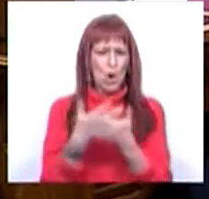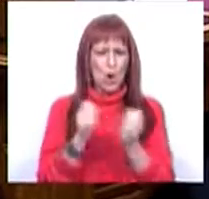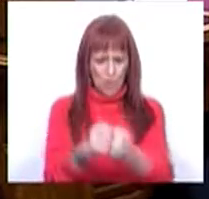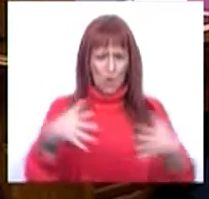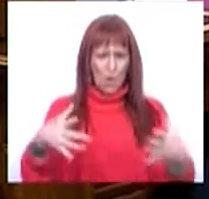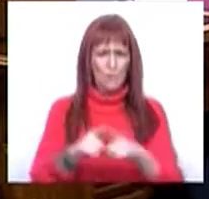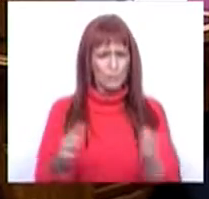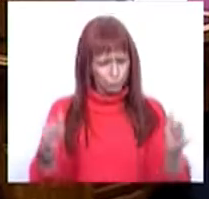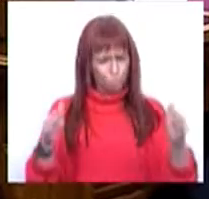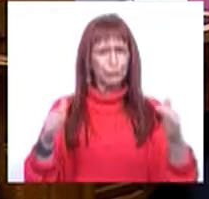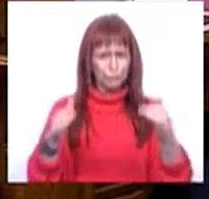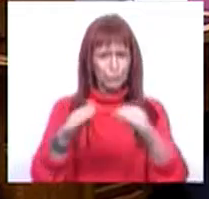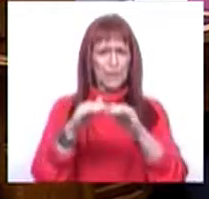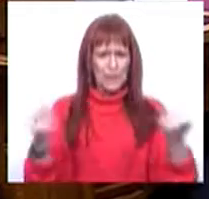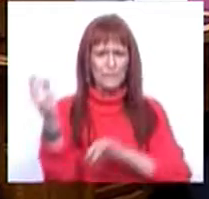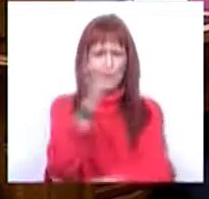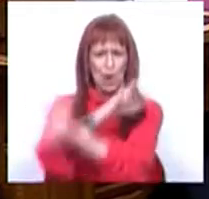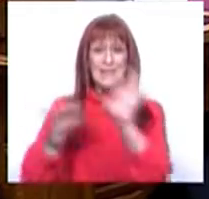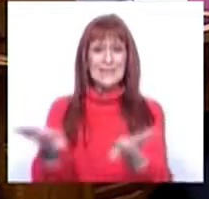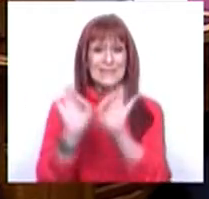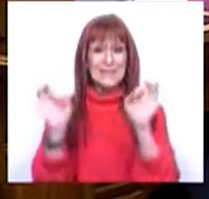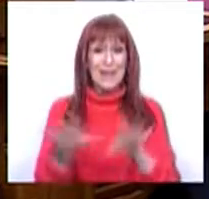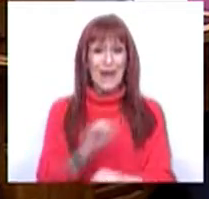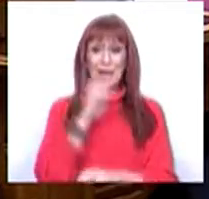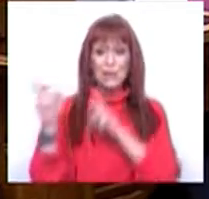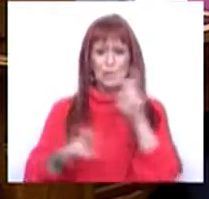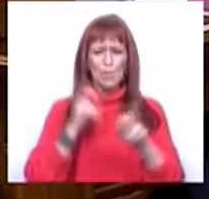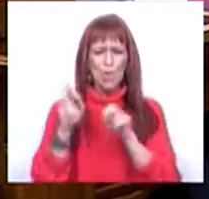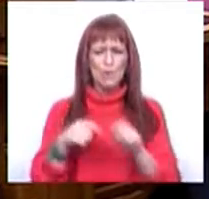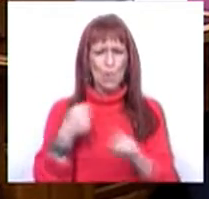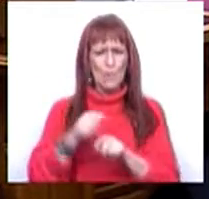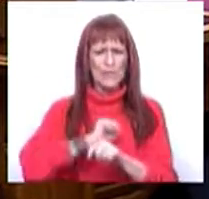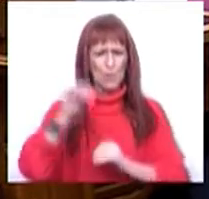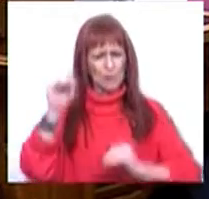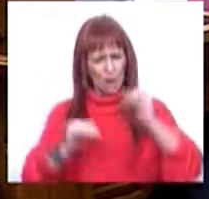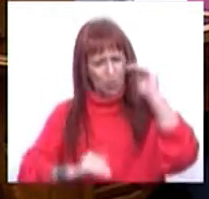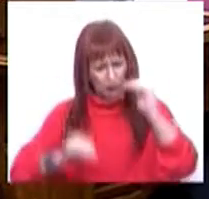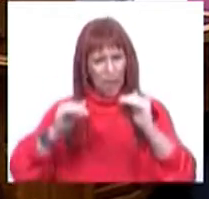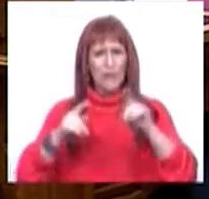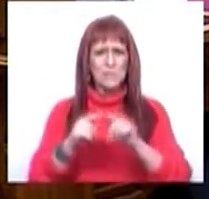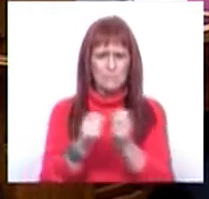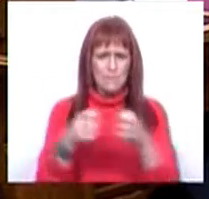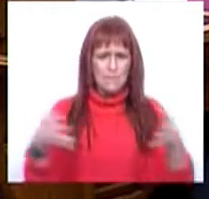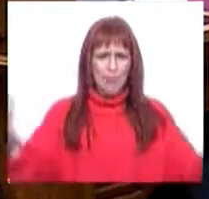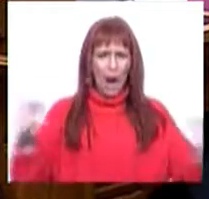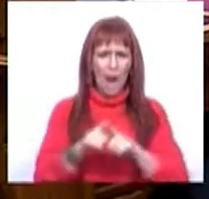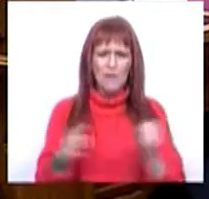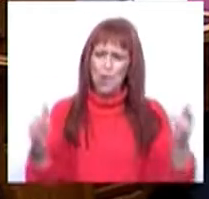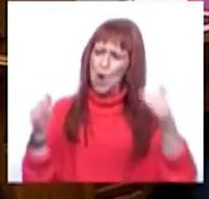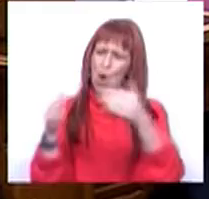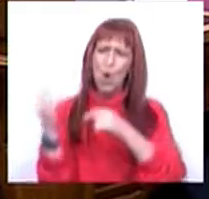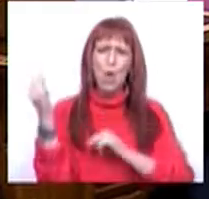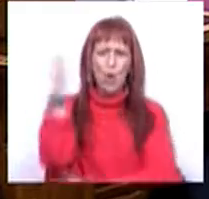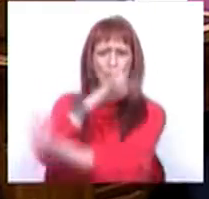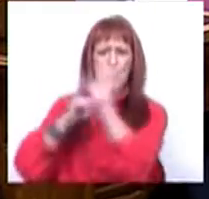económico de convergência a nível europeu, mas igualmente com respostas para combater as desigualdades. Crescemos mais e convergimos com a União